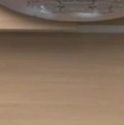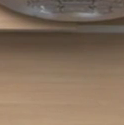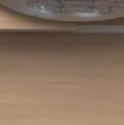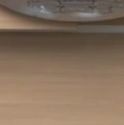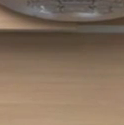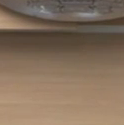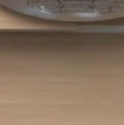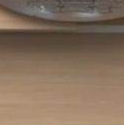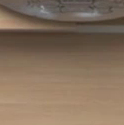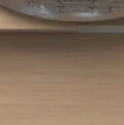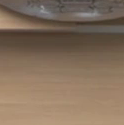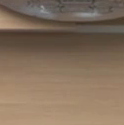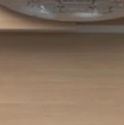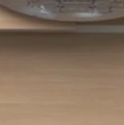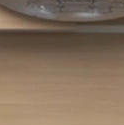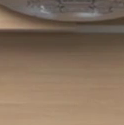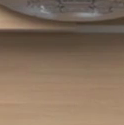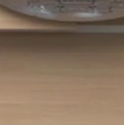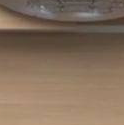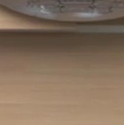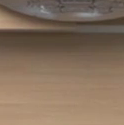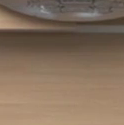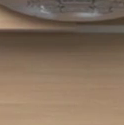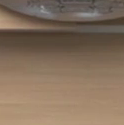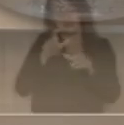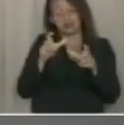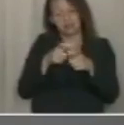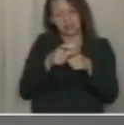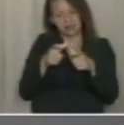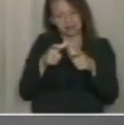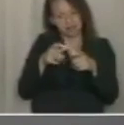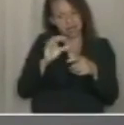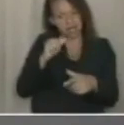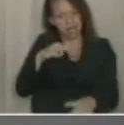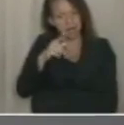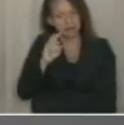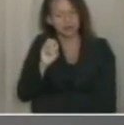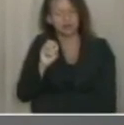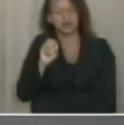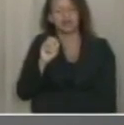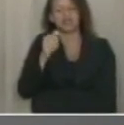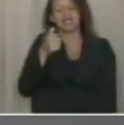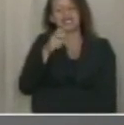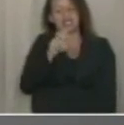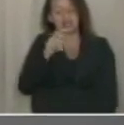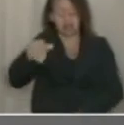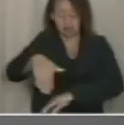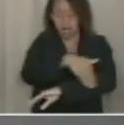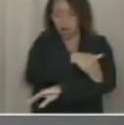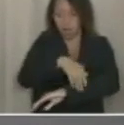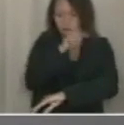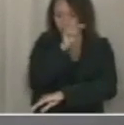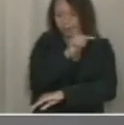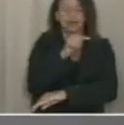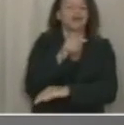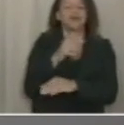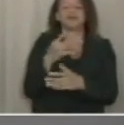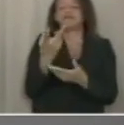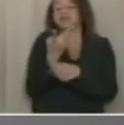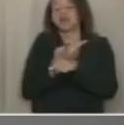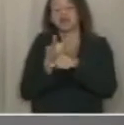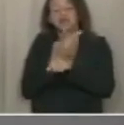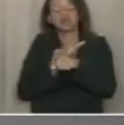vividos por moradores da rua perpendicular no bairro do cordeiro na rua perpendicular vários moradores nos